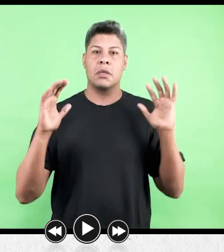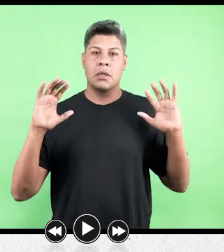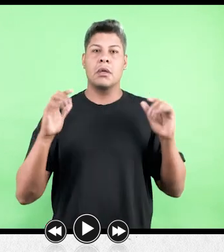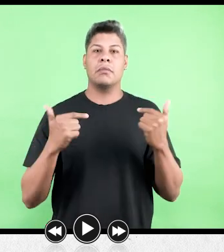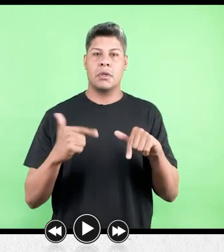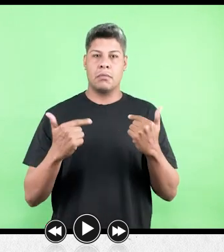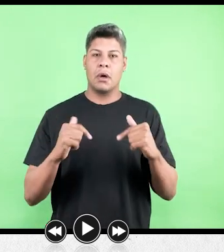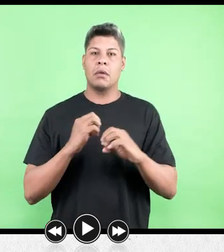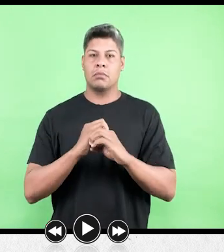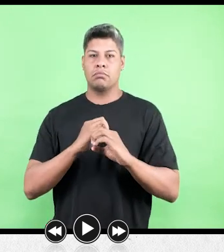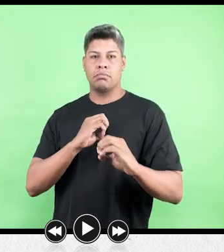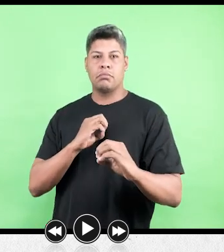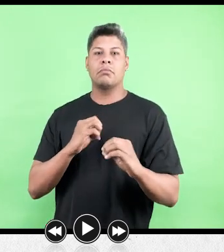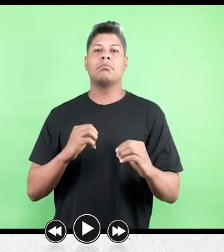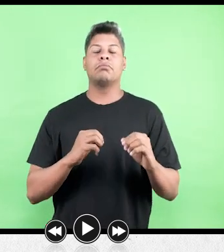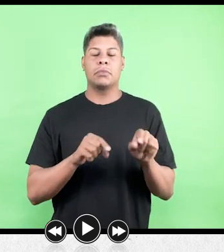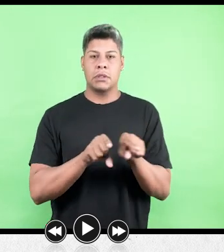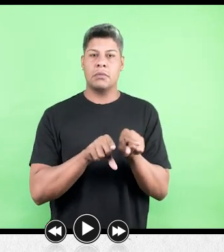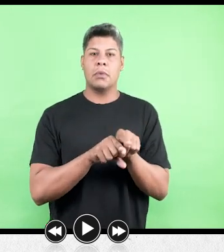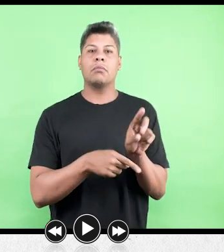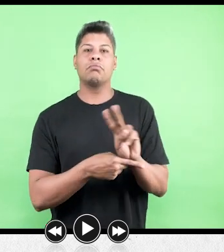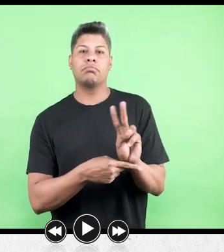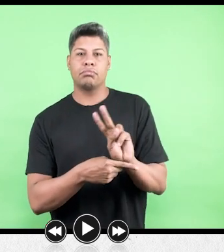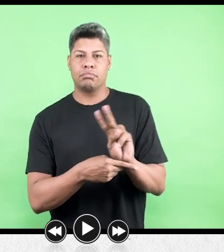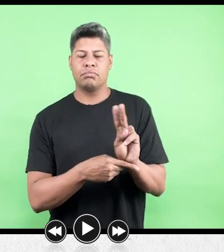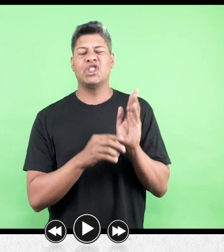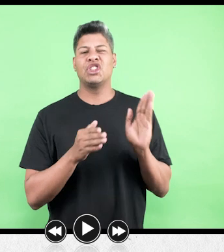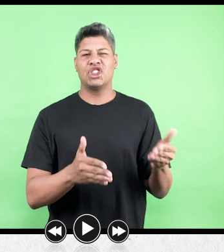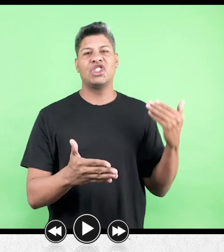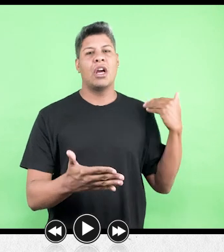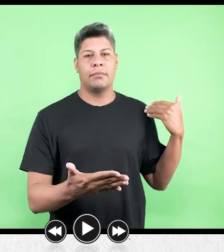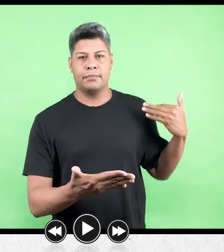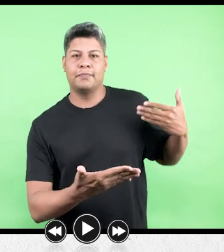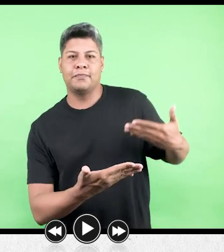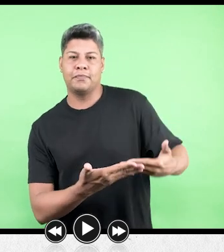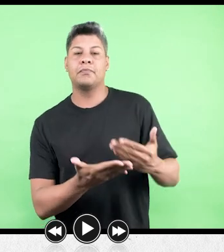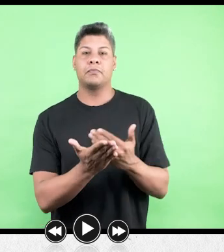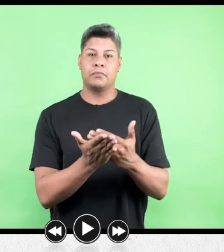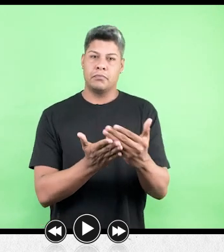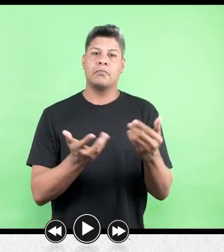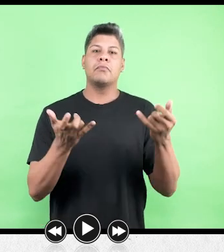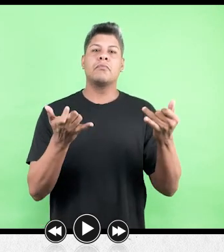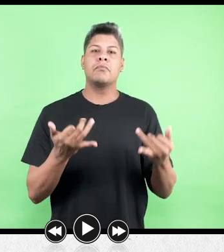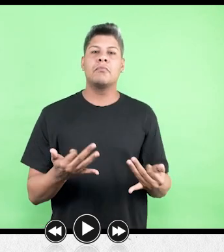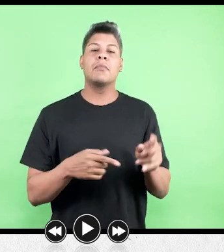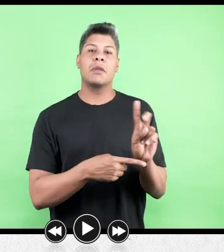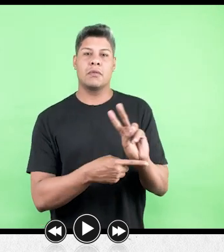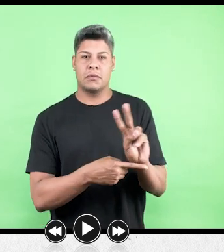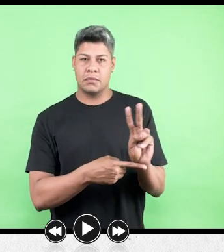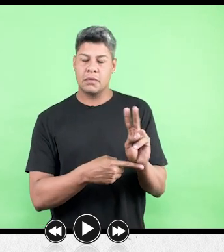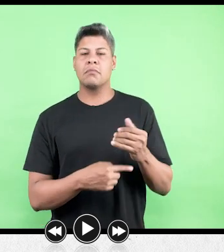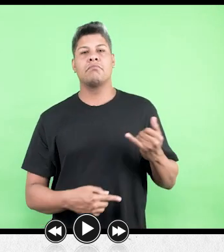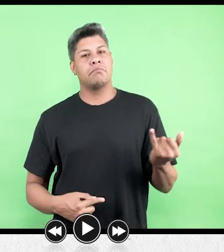de regulação e fiscalização de saneamento básico há algum tempo. Bom, para a gente começar a falar sobre fiscalização, né, é